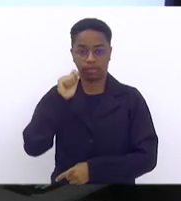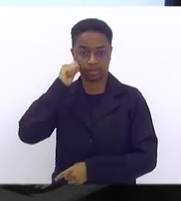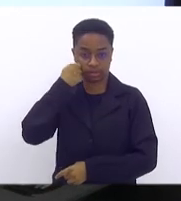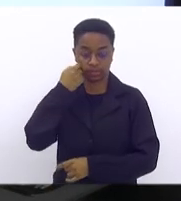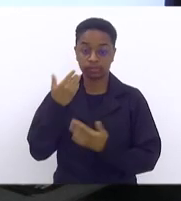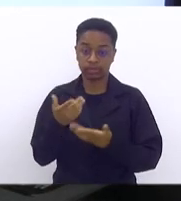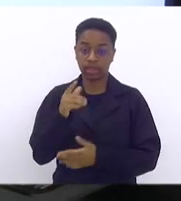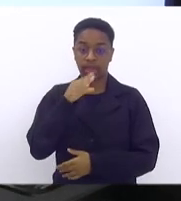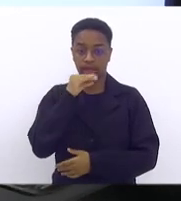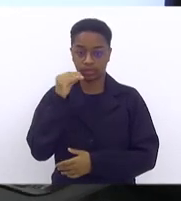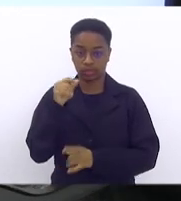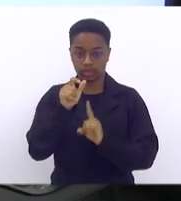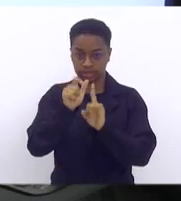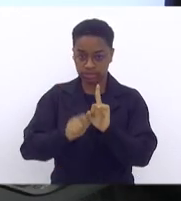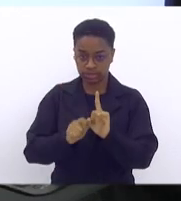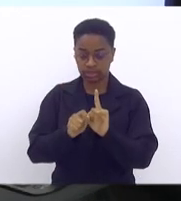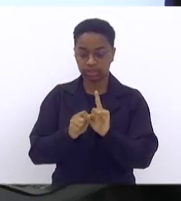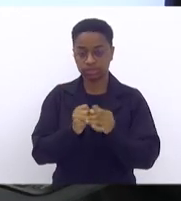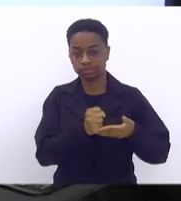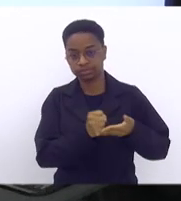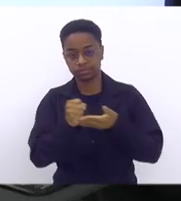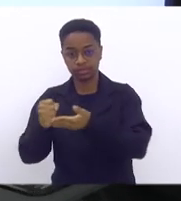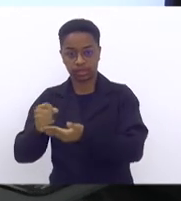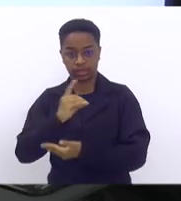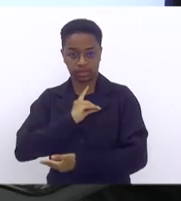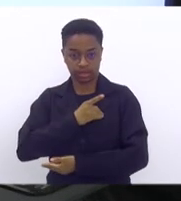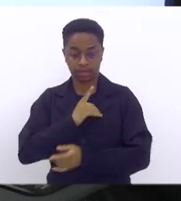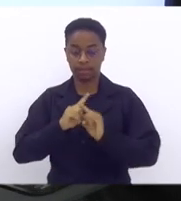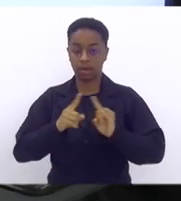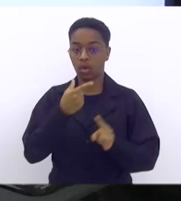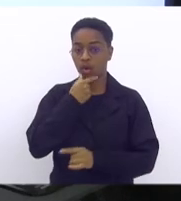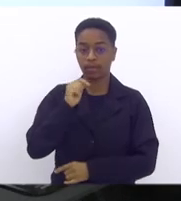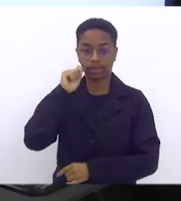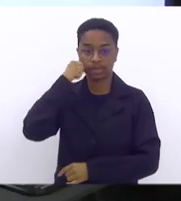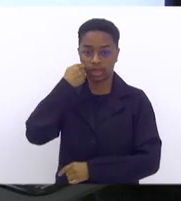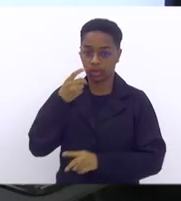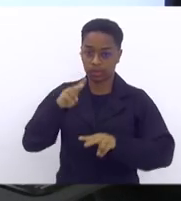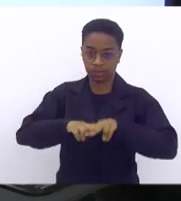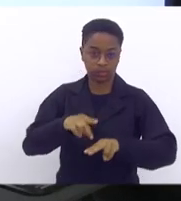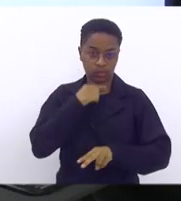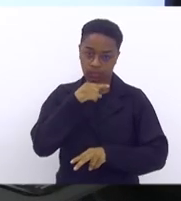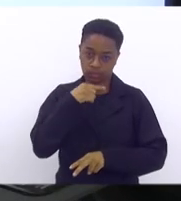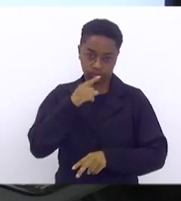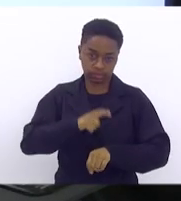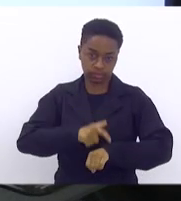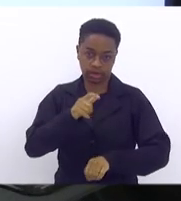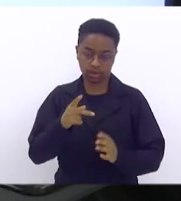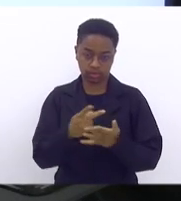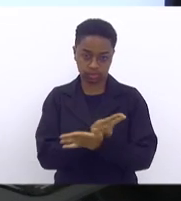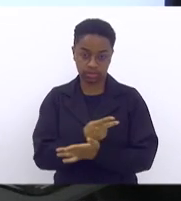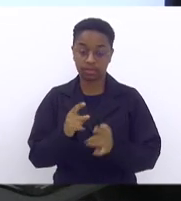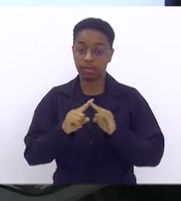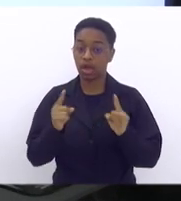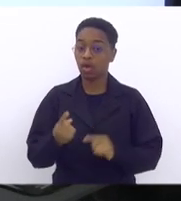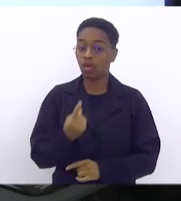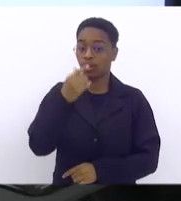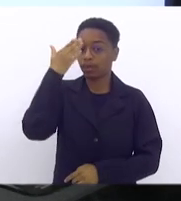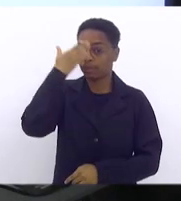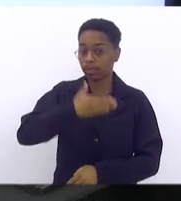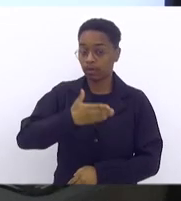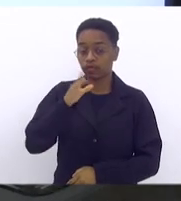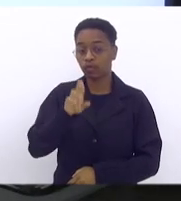Essa adolescente, ela é levada para a delegacia e o suposto homem negro não é preso no momento dos fatos. A única prova